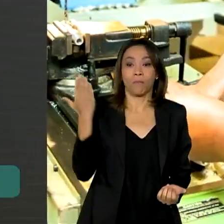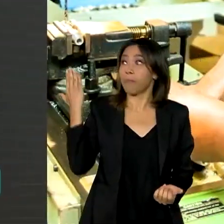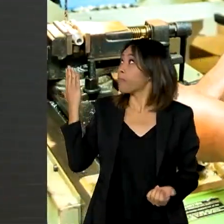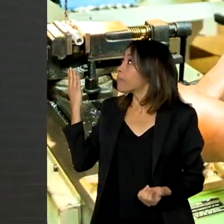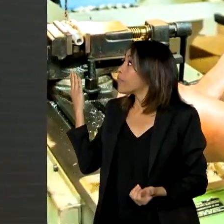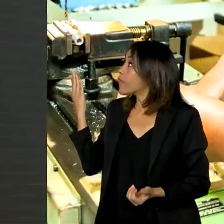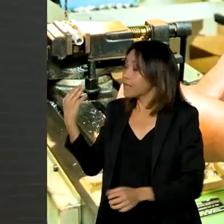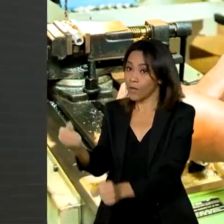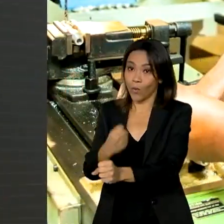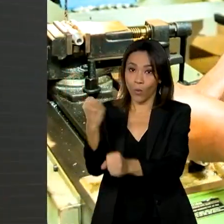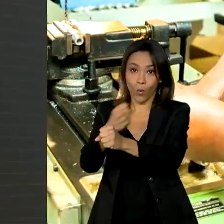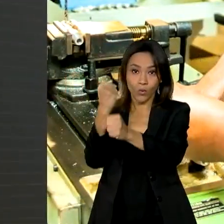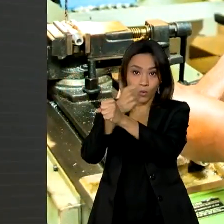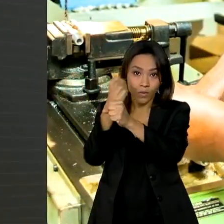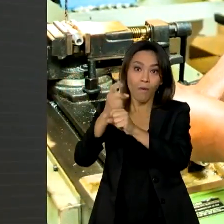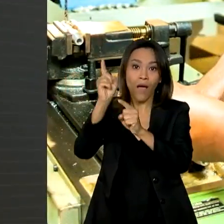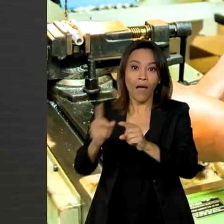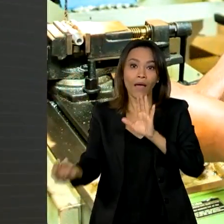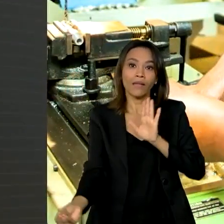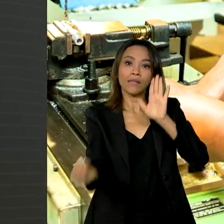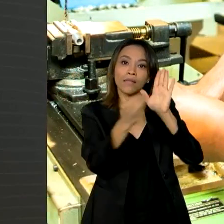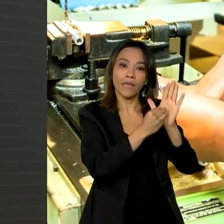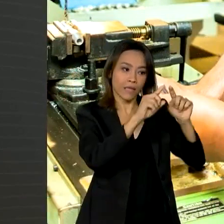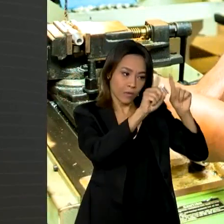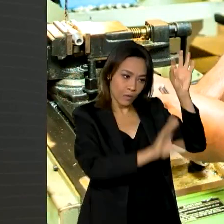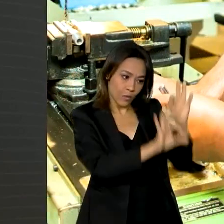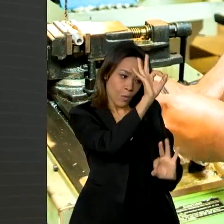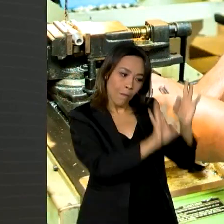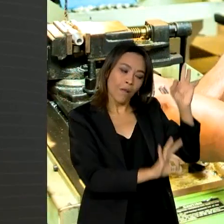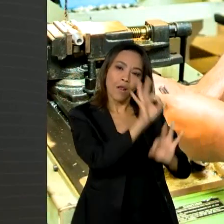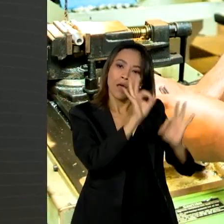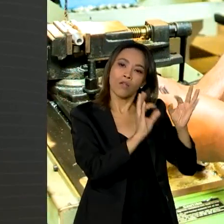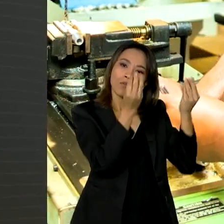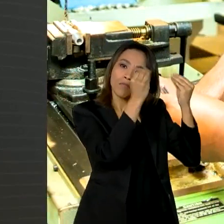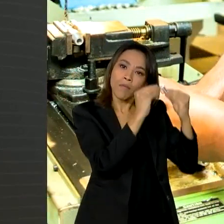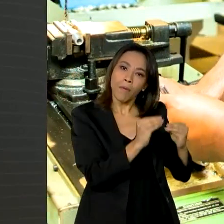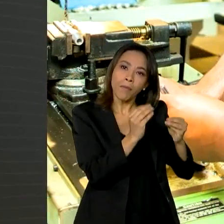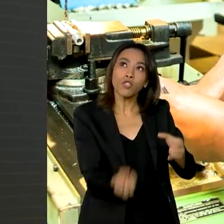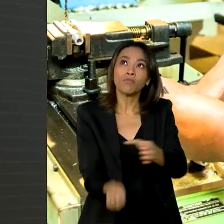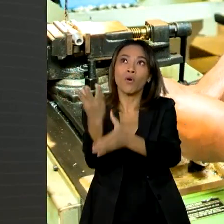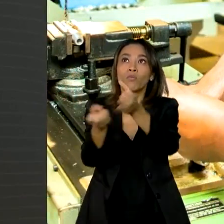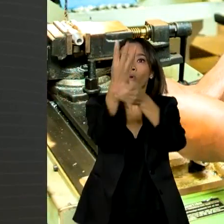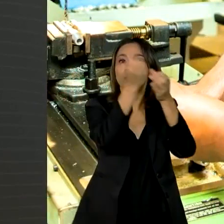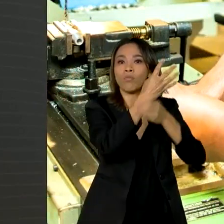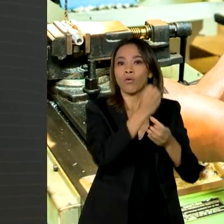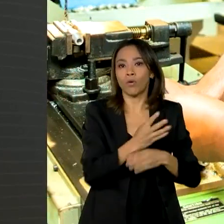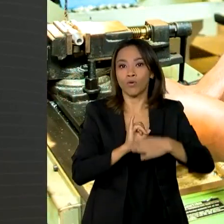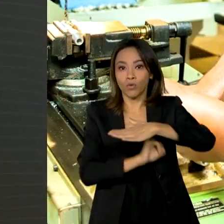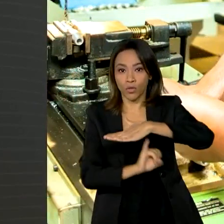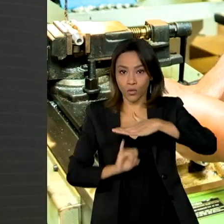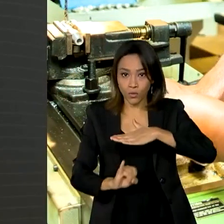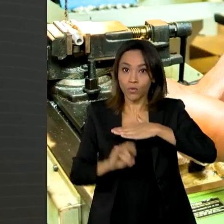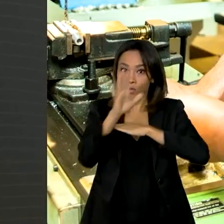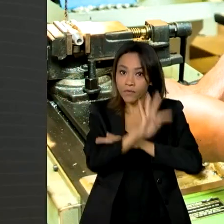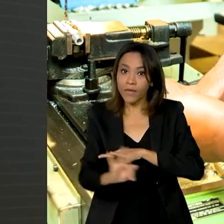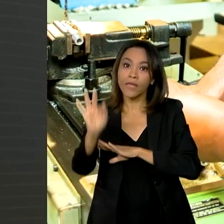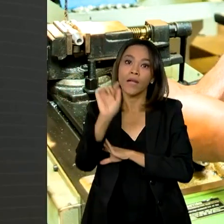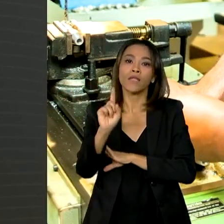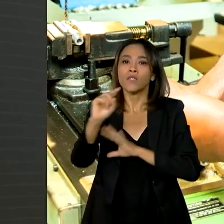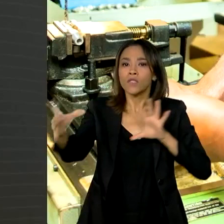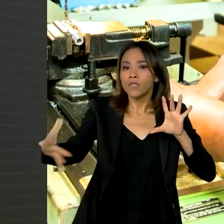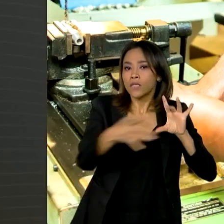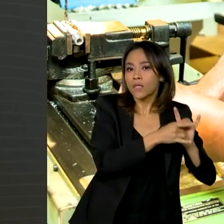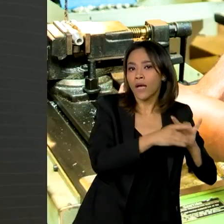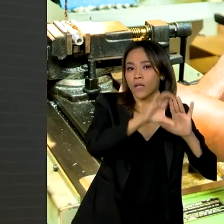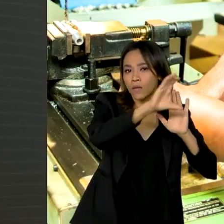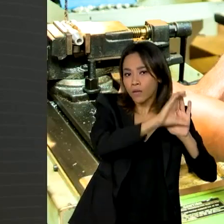novo campus faz parte do plano de expansão dos institutos federais por meio do novo programa de aceleração do crescimento.